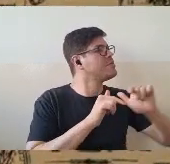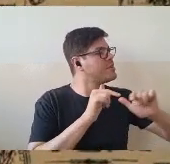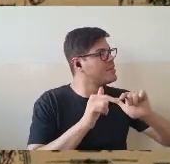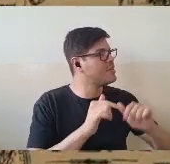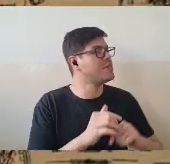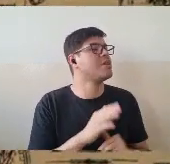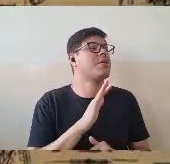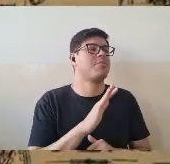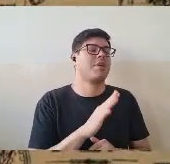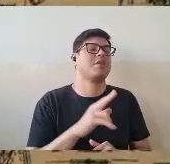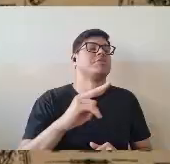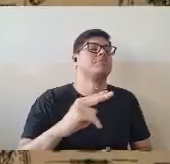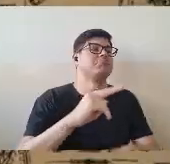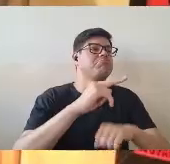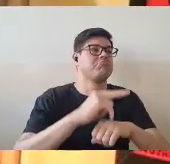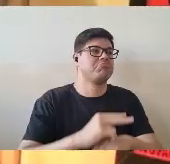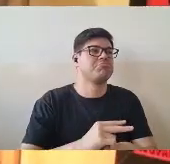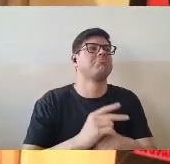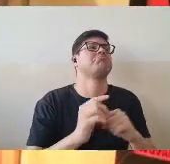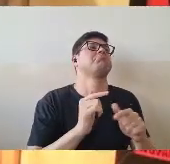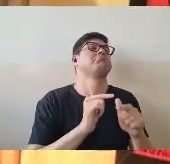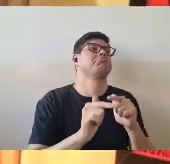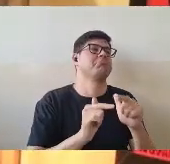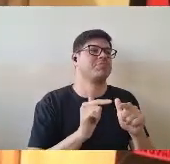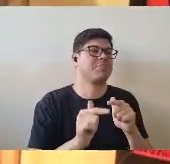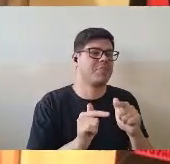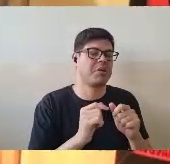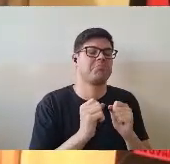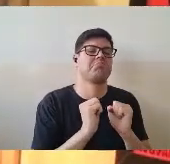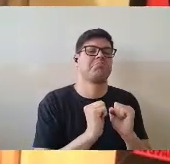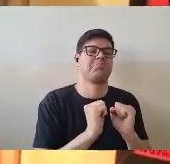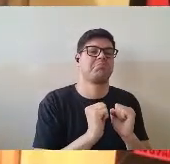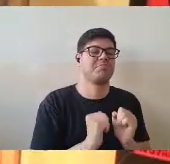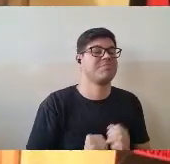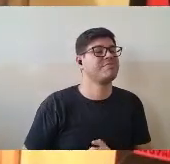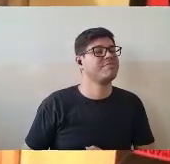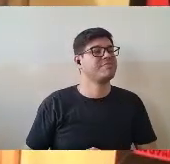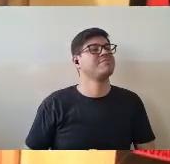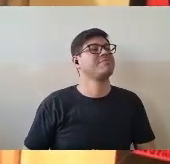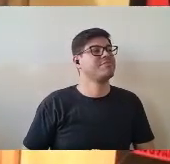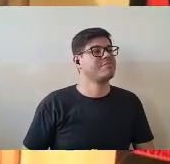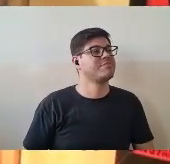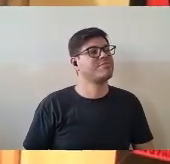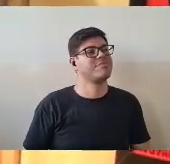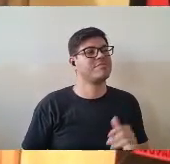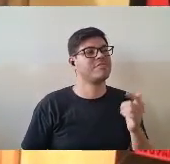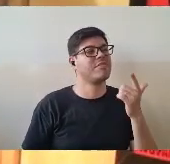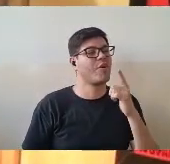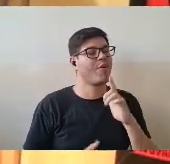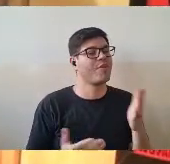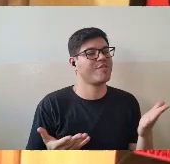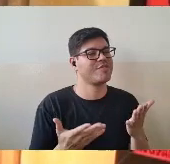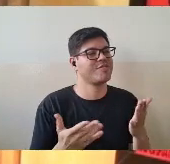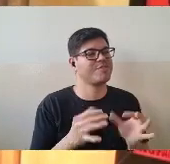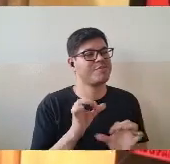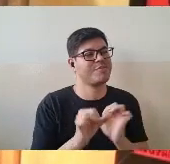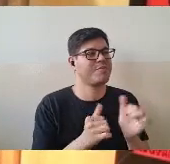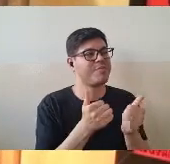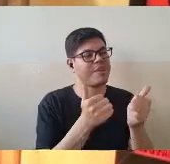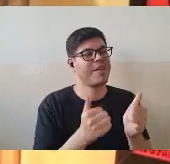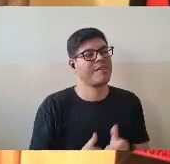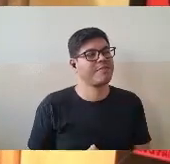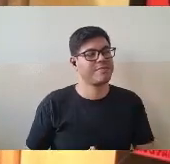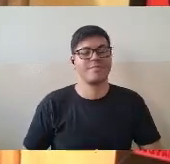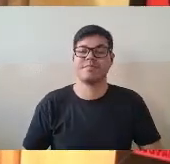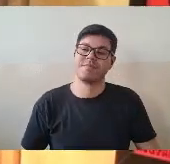Eu percebia, eu tenho a memória fantástica, acho que é difícil alguém que tenha memória igual a mim. Que bom. Modéstia Privilégio. à parte, modéstia à